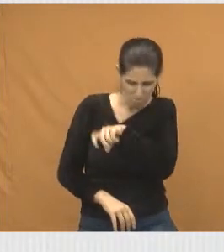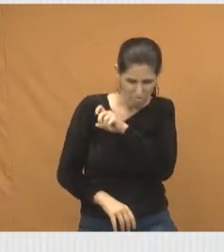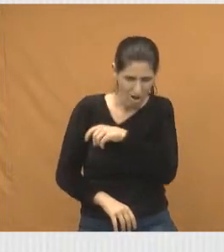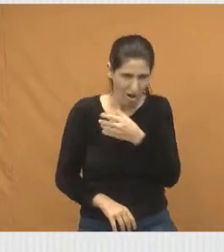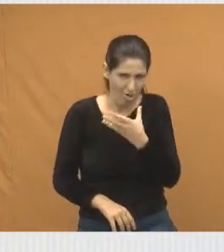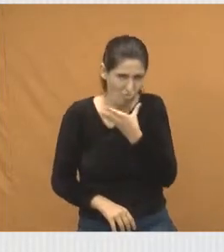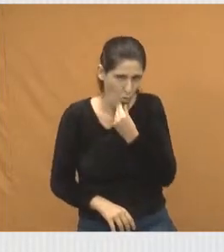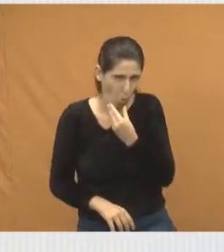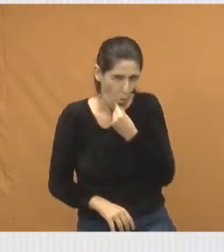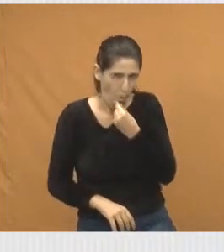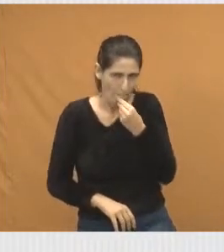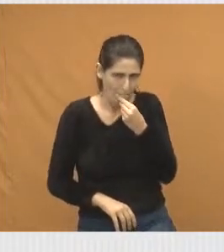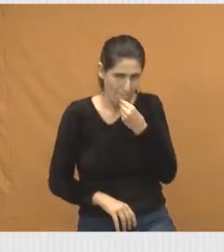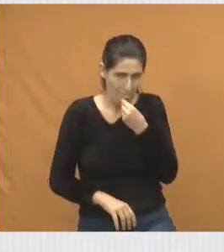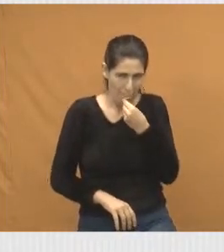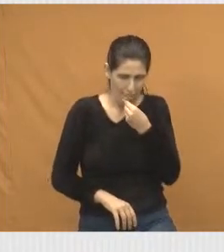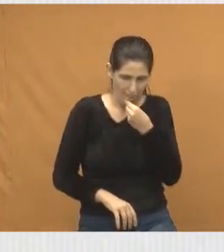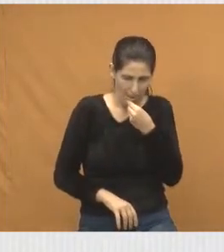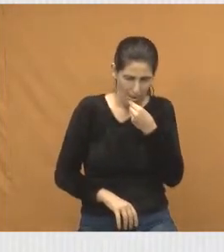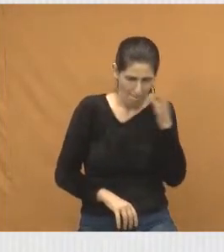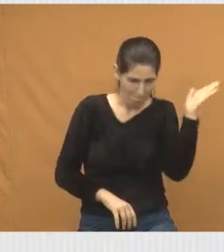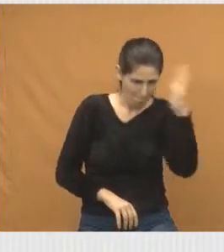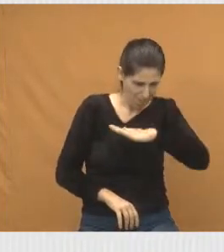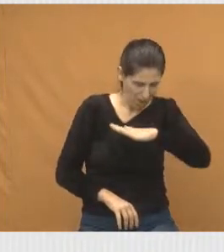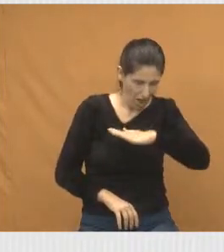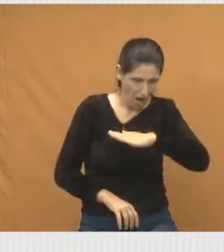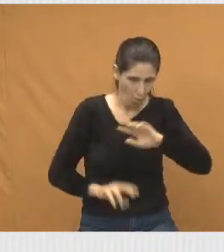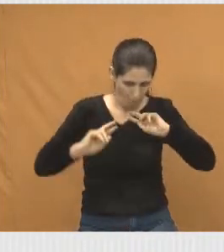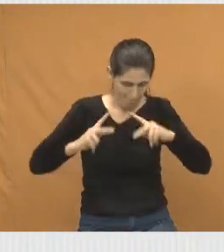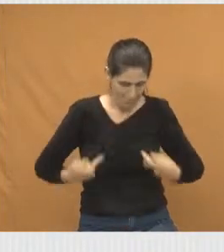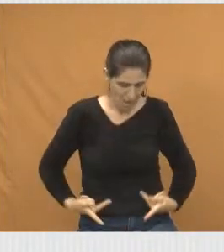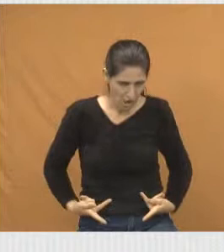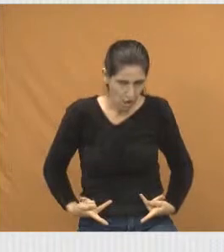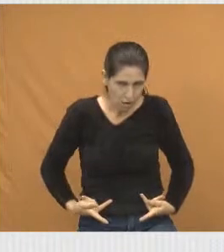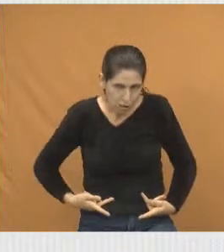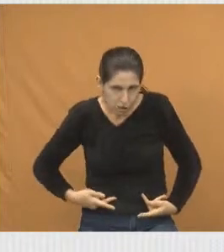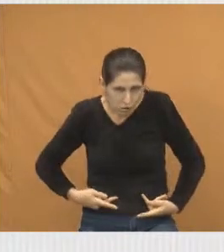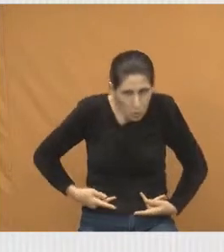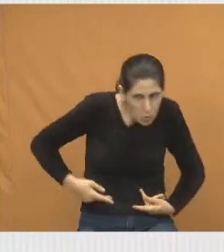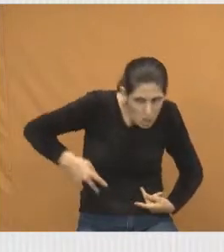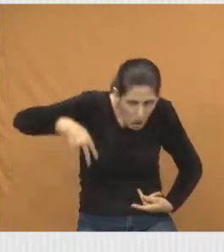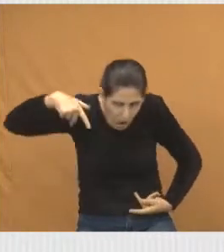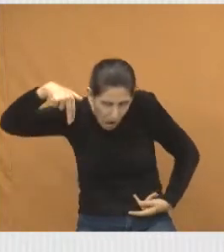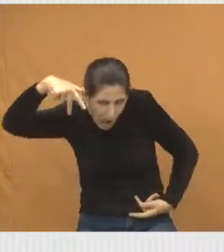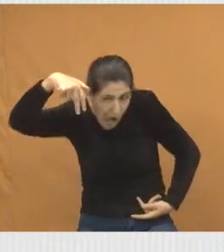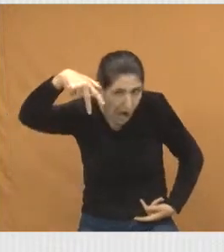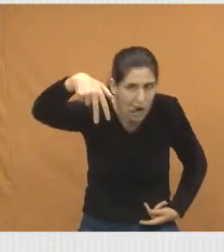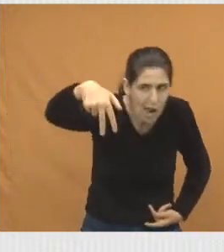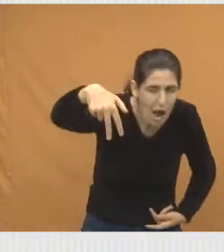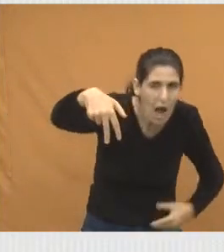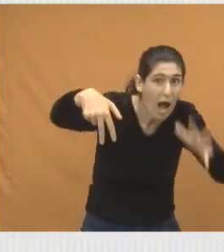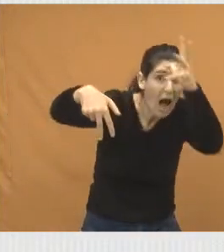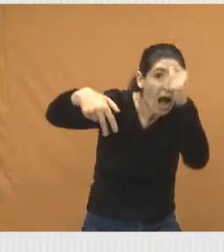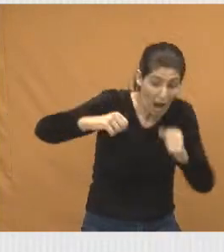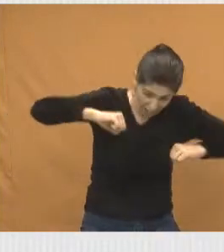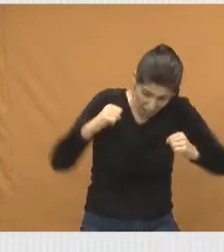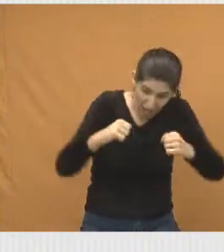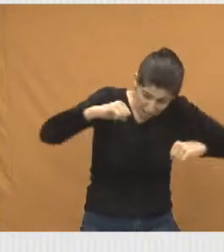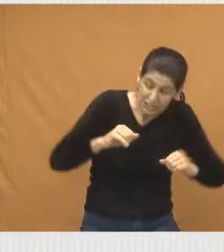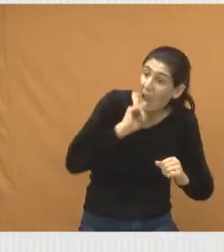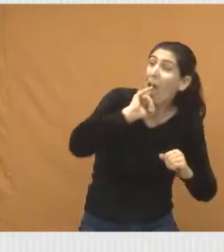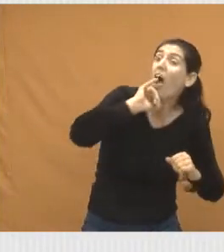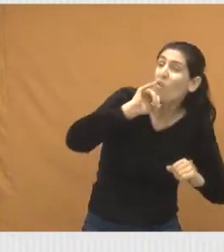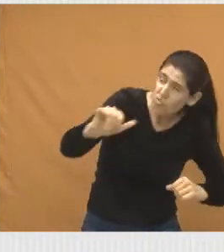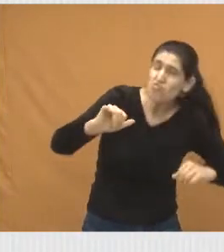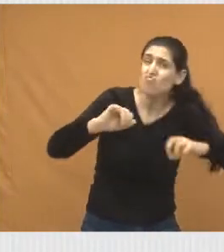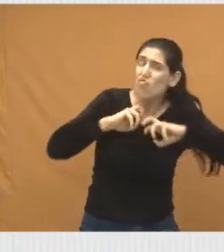se cria. Então, por isso que ela é uma galinha importante para a gente ter no quintal. Se tiver um quintal de condições de tamanho bom,